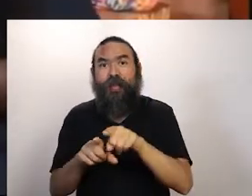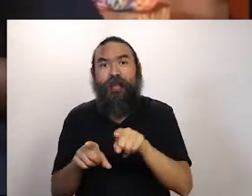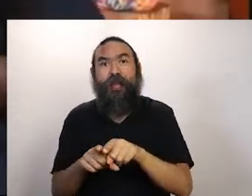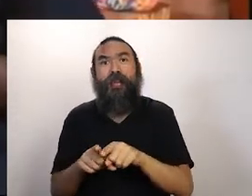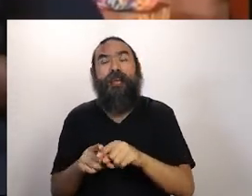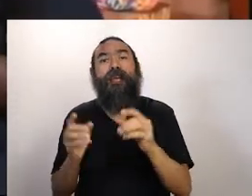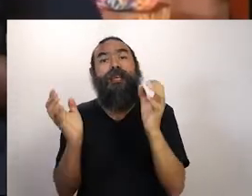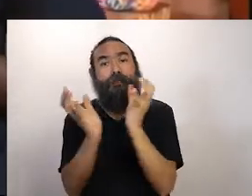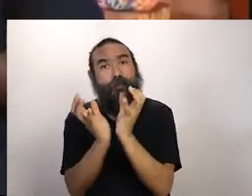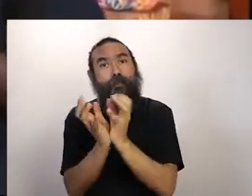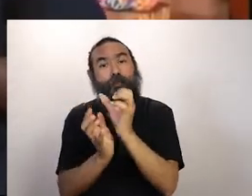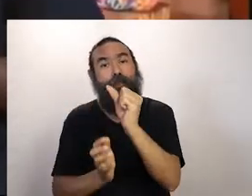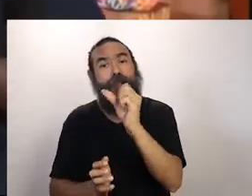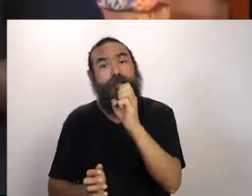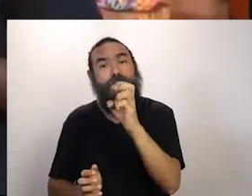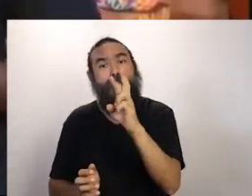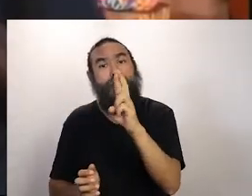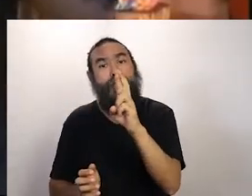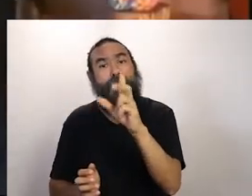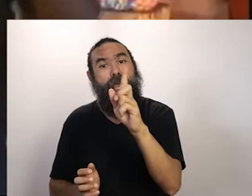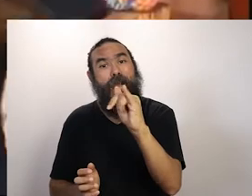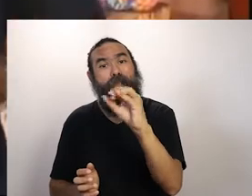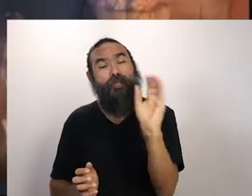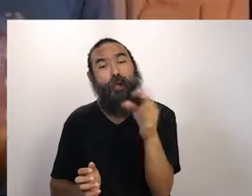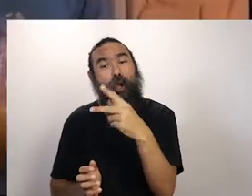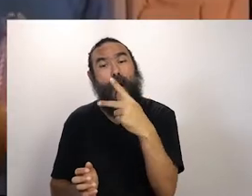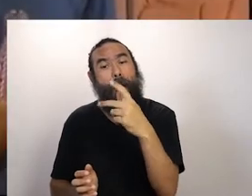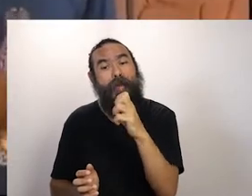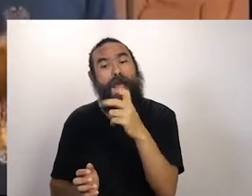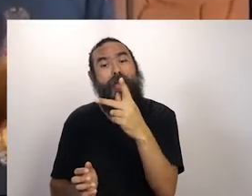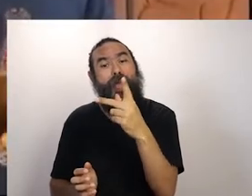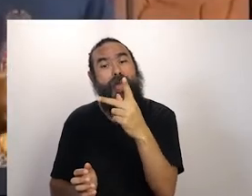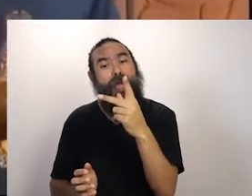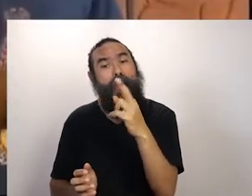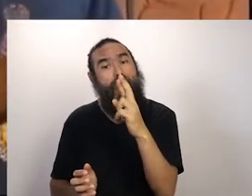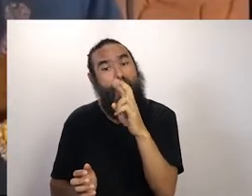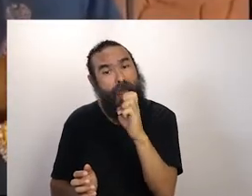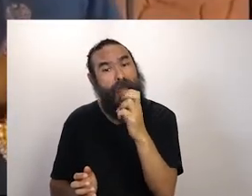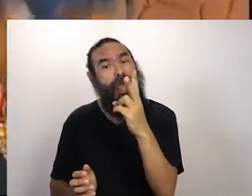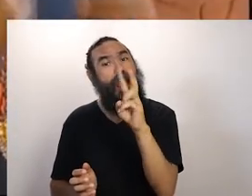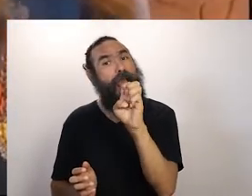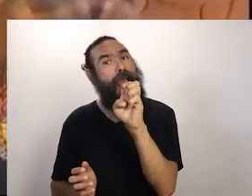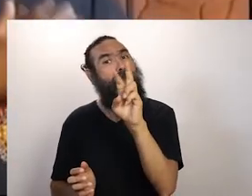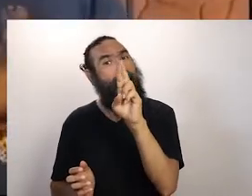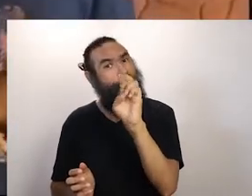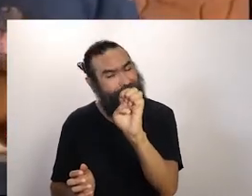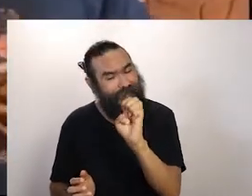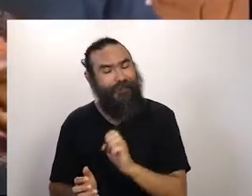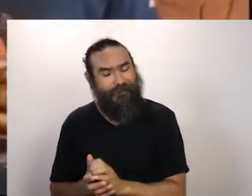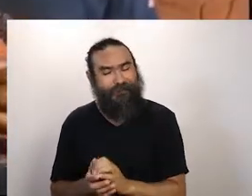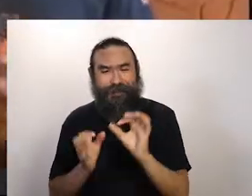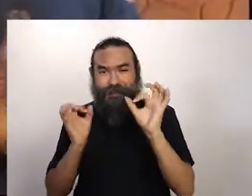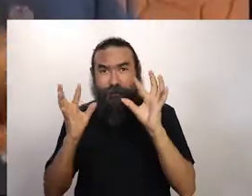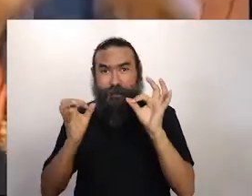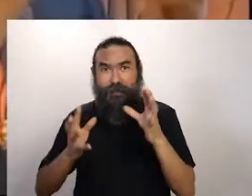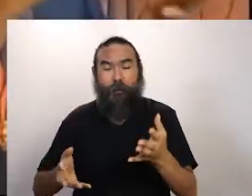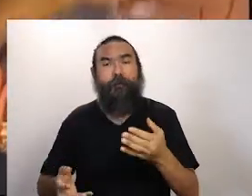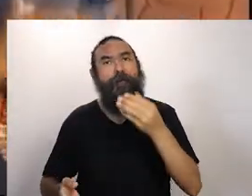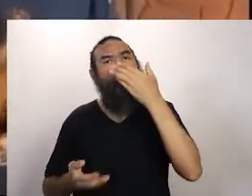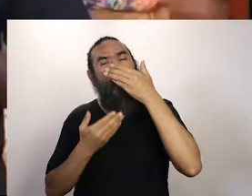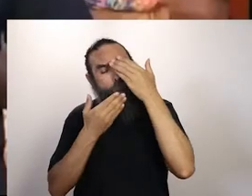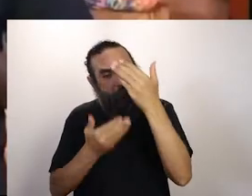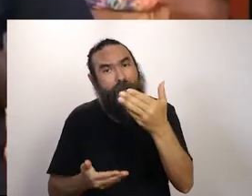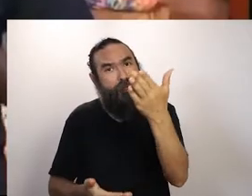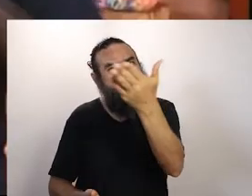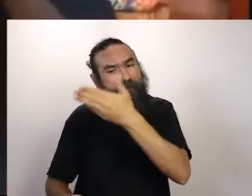no encontro pra lá de linda especial. É isso aí. A gente agradece a vocês mais uma vez por estarem nos acompanhando no YouTube,